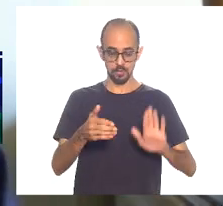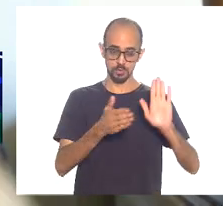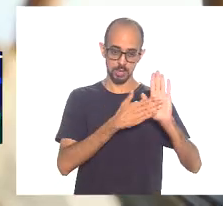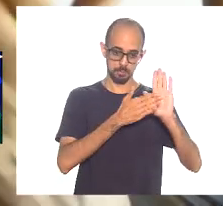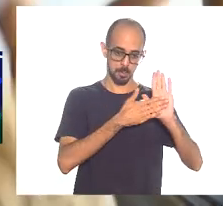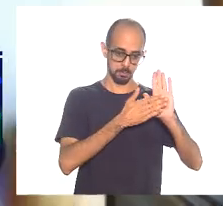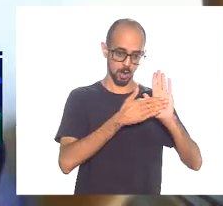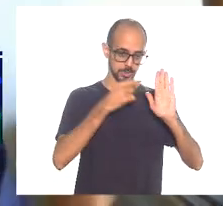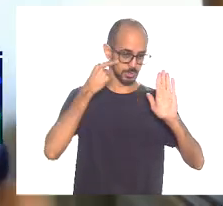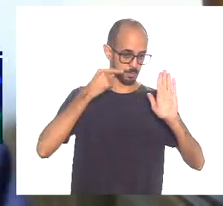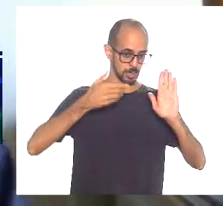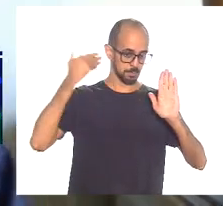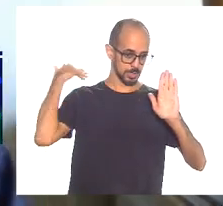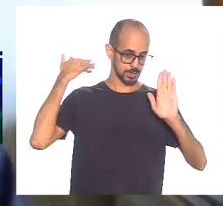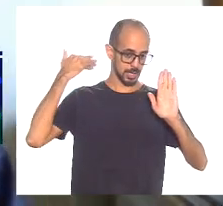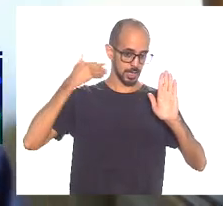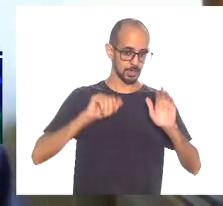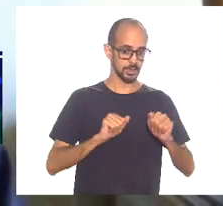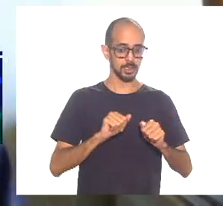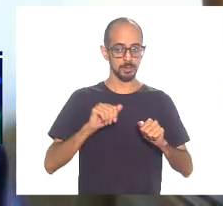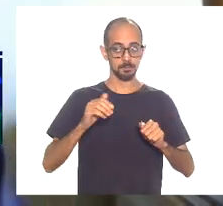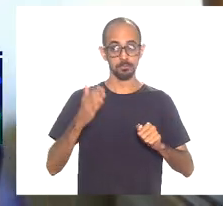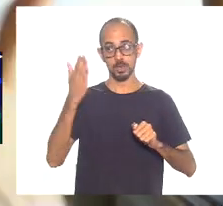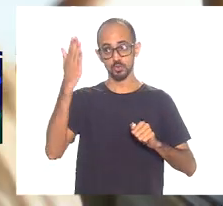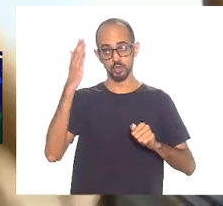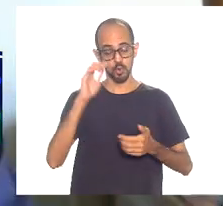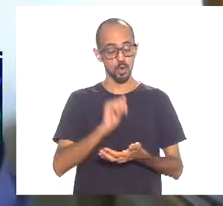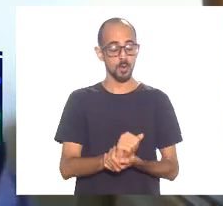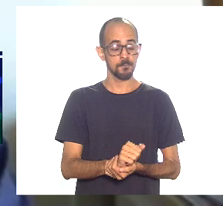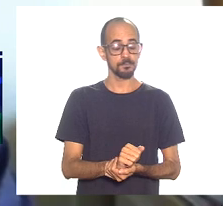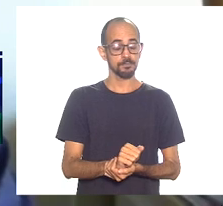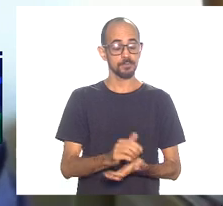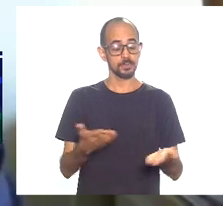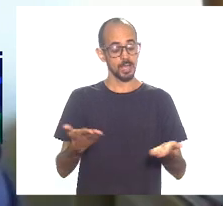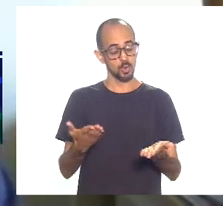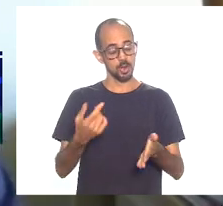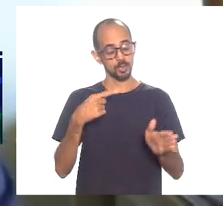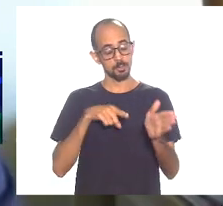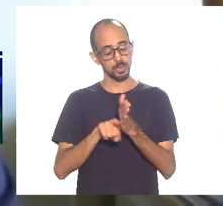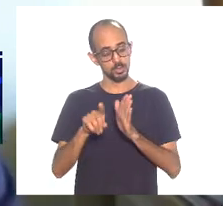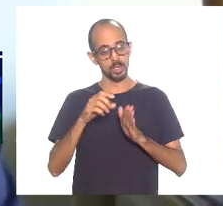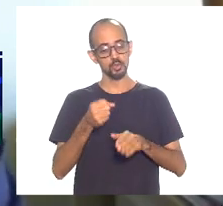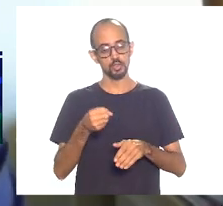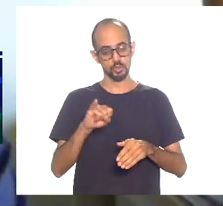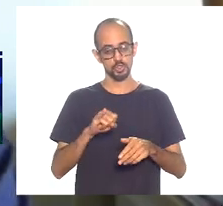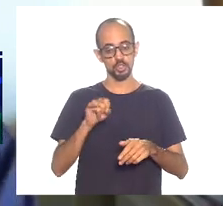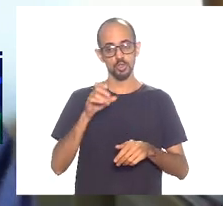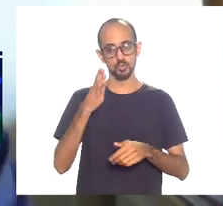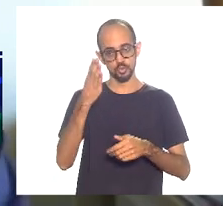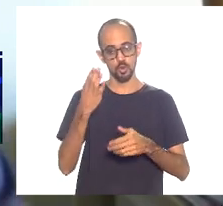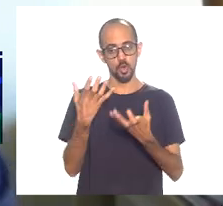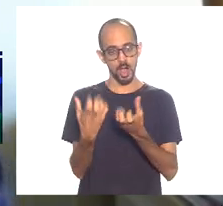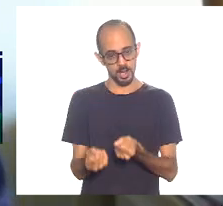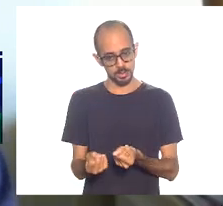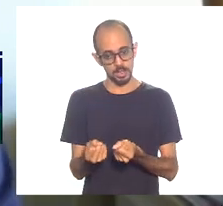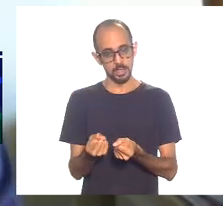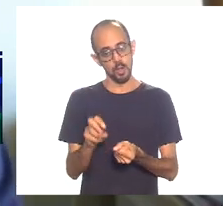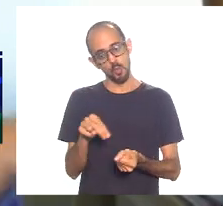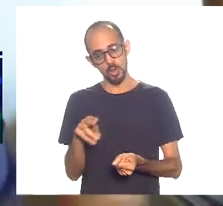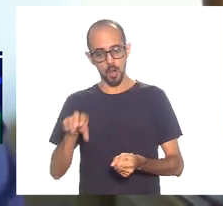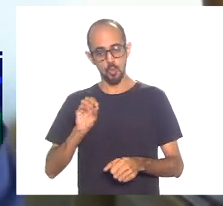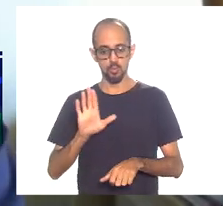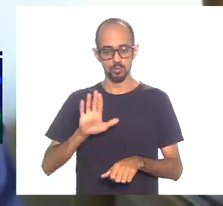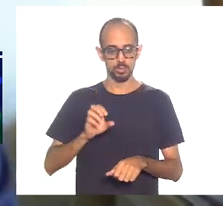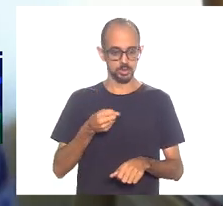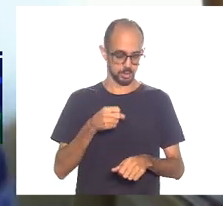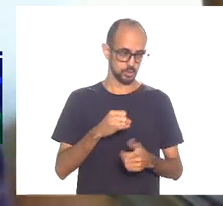proposta ou na semana é essa e agora tô perguntando se o Art eu acabo não se você